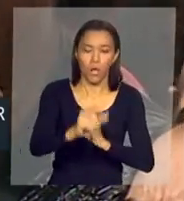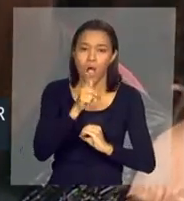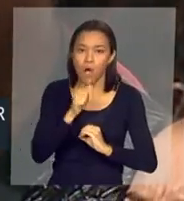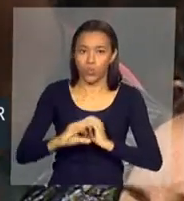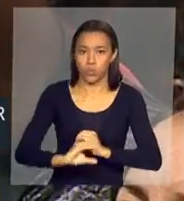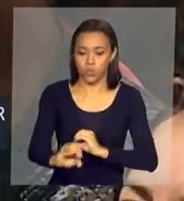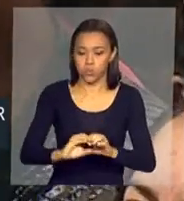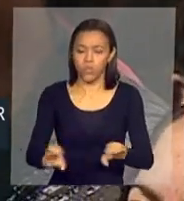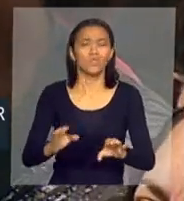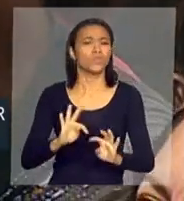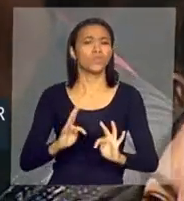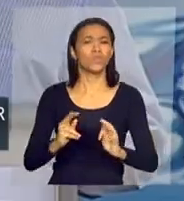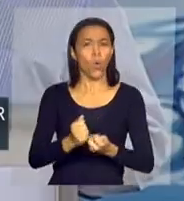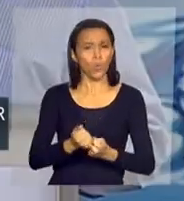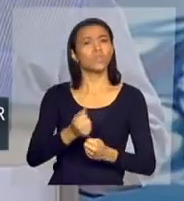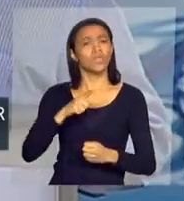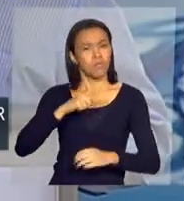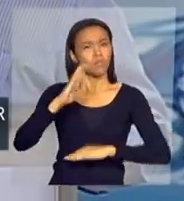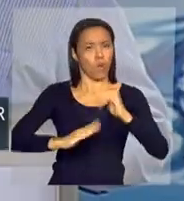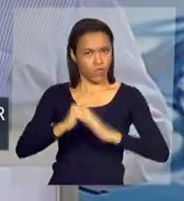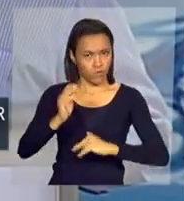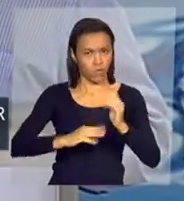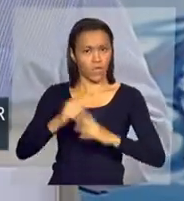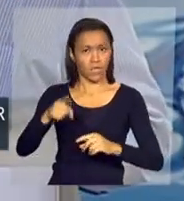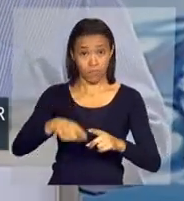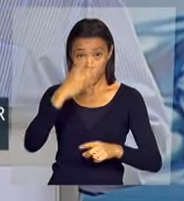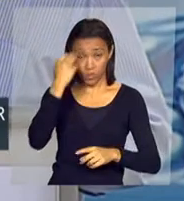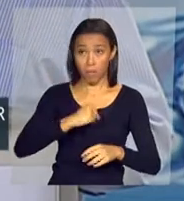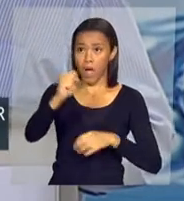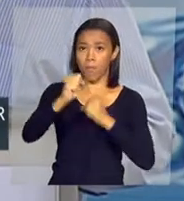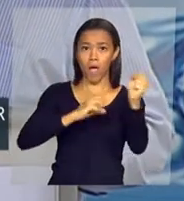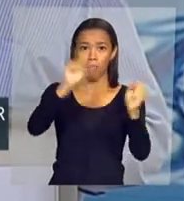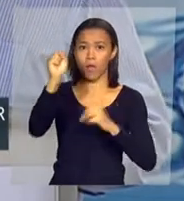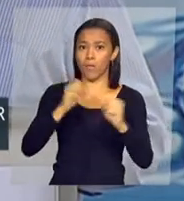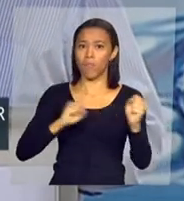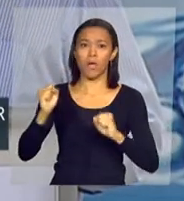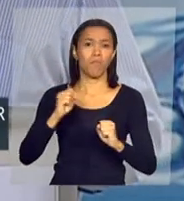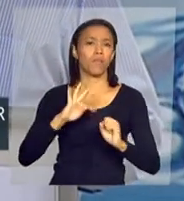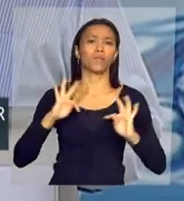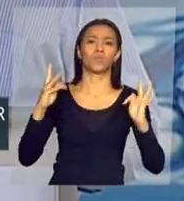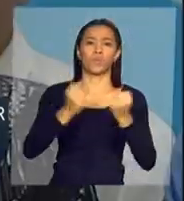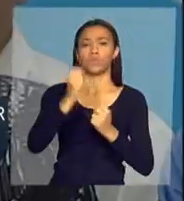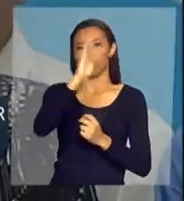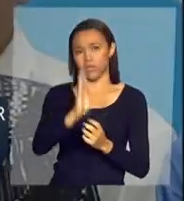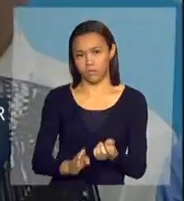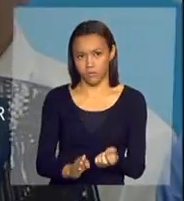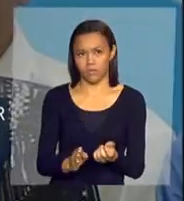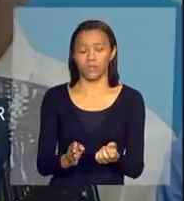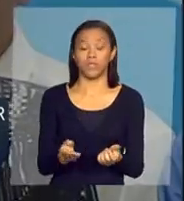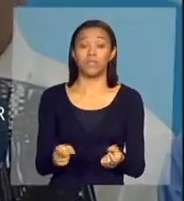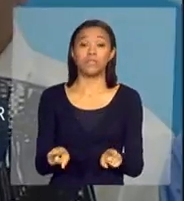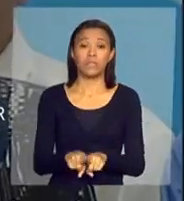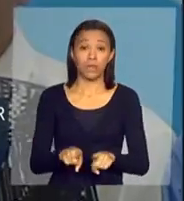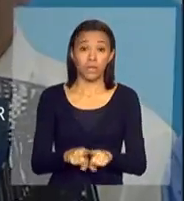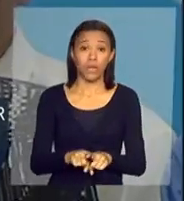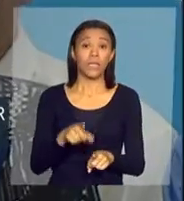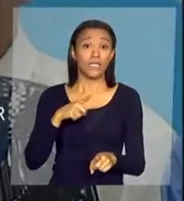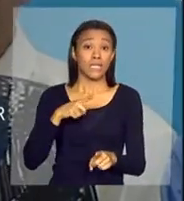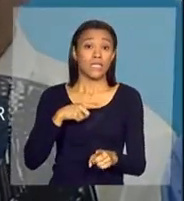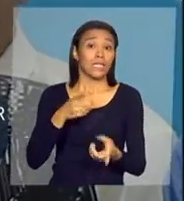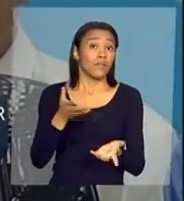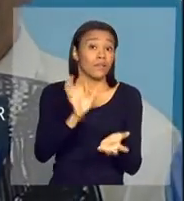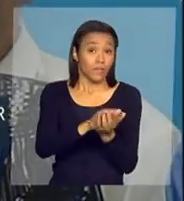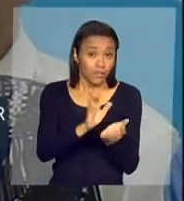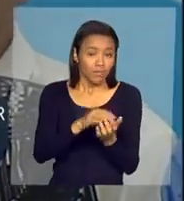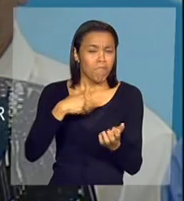obra em São Julião é um exportador de mão de obra para todo o Brasil. Inclusive, agora para Recife, nós temos mais de